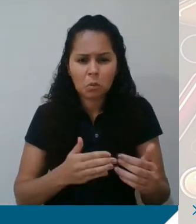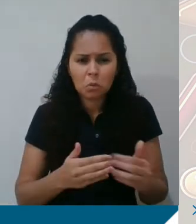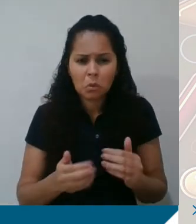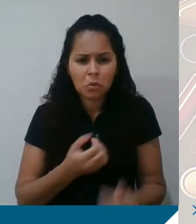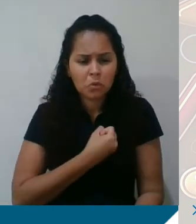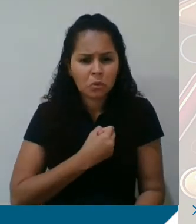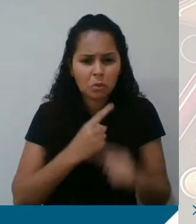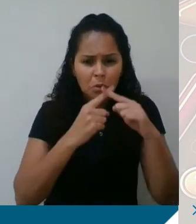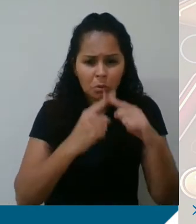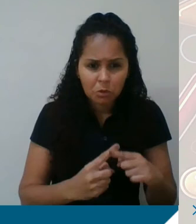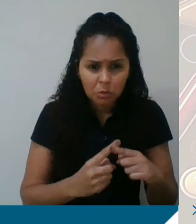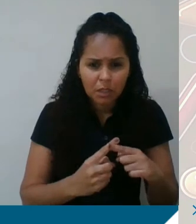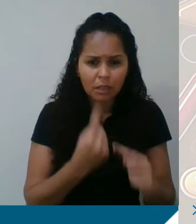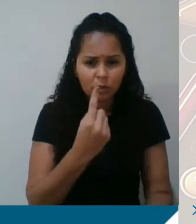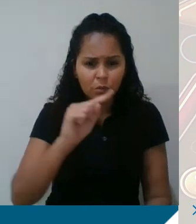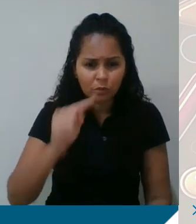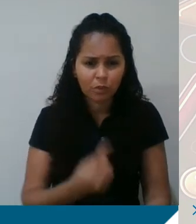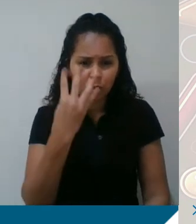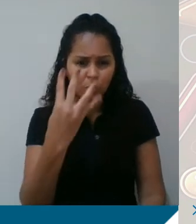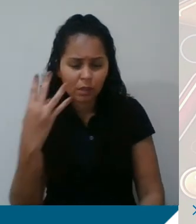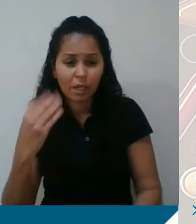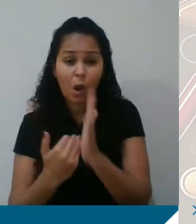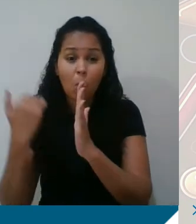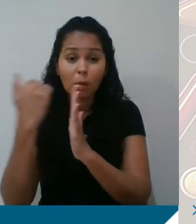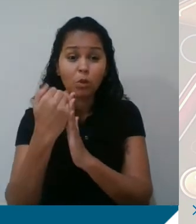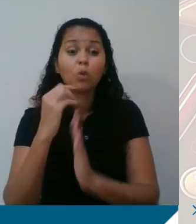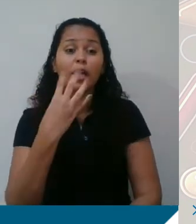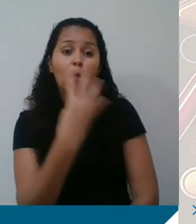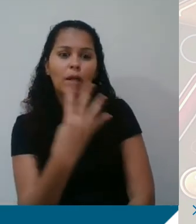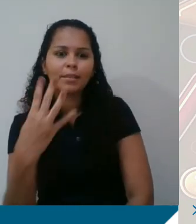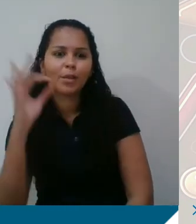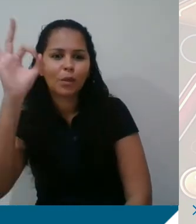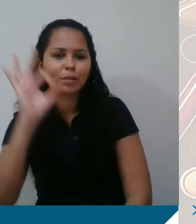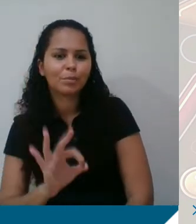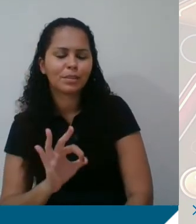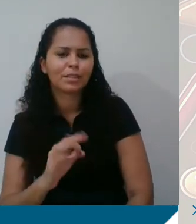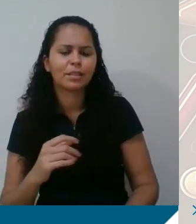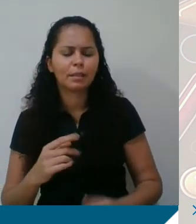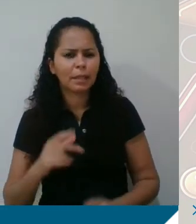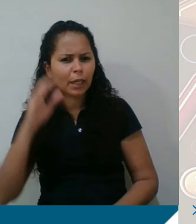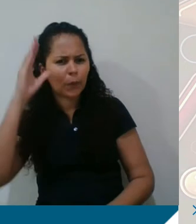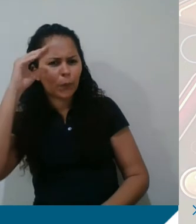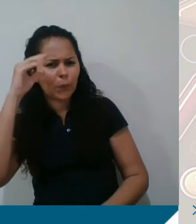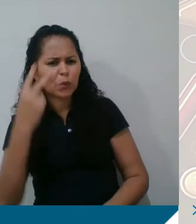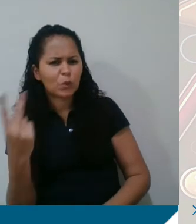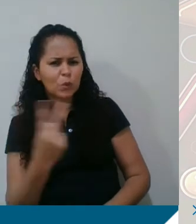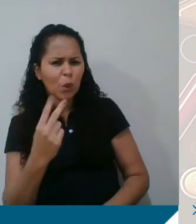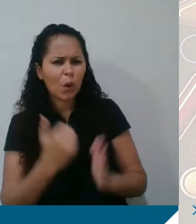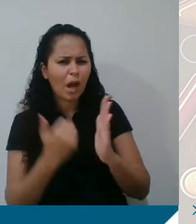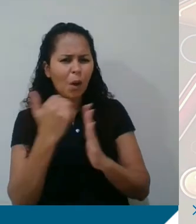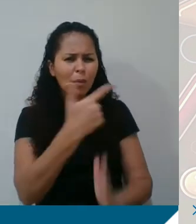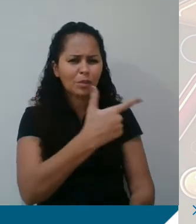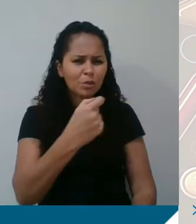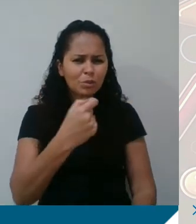por 1,44 é porque teve um aumento de 44%. O que é curioso, né? 2 aumentos de 20,